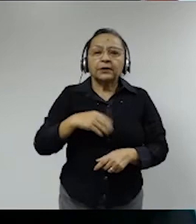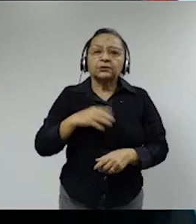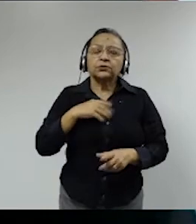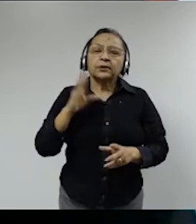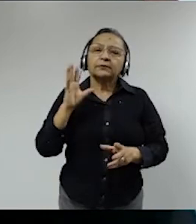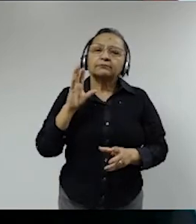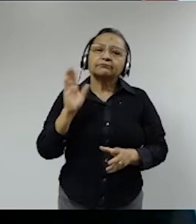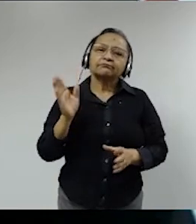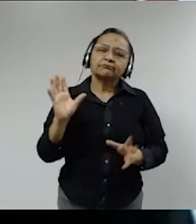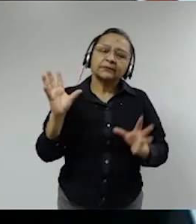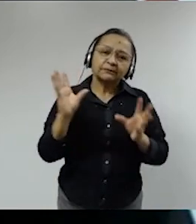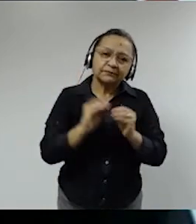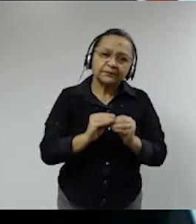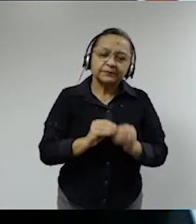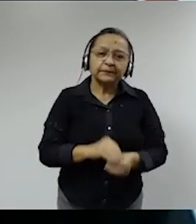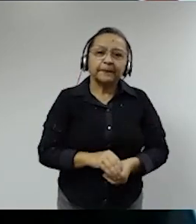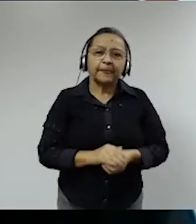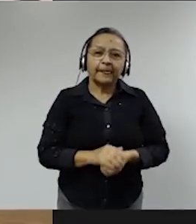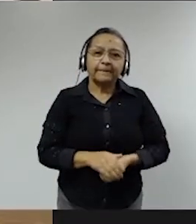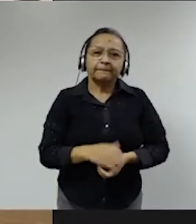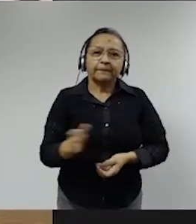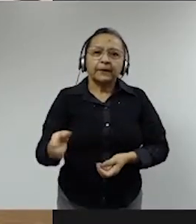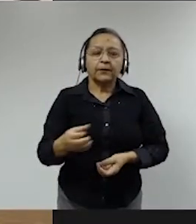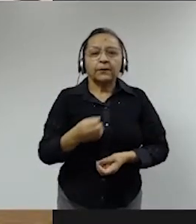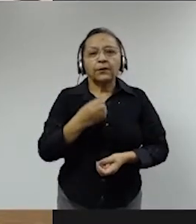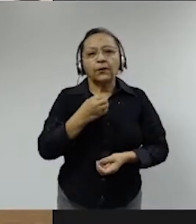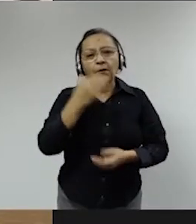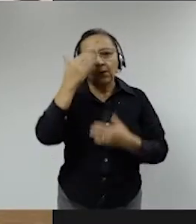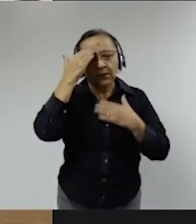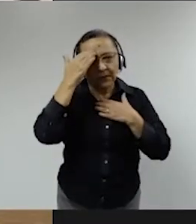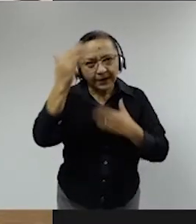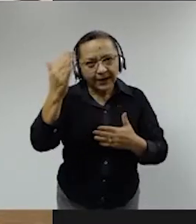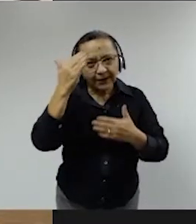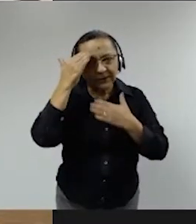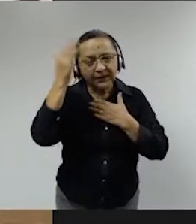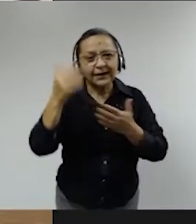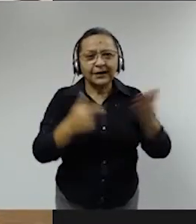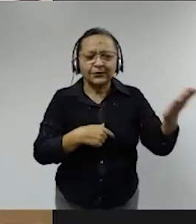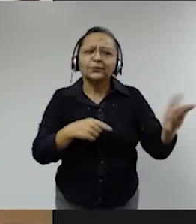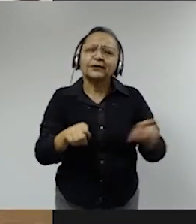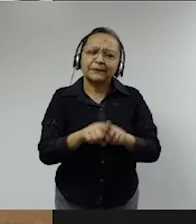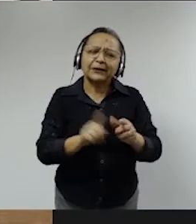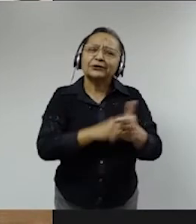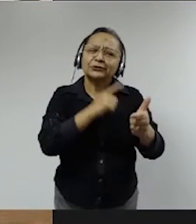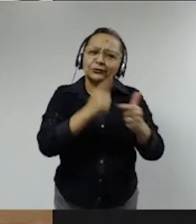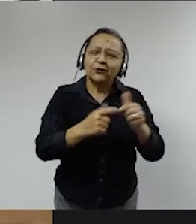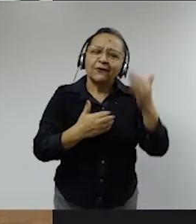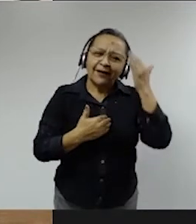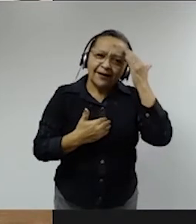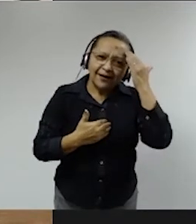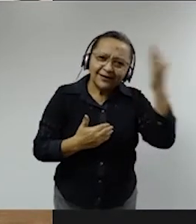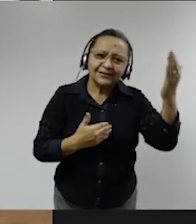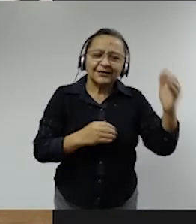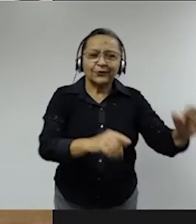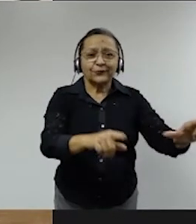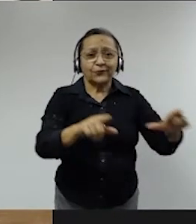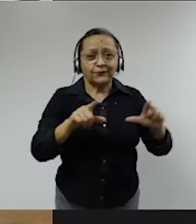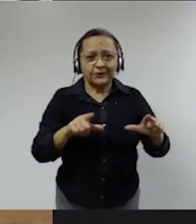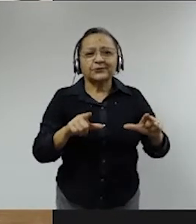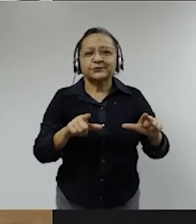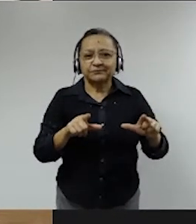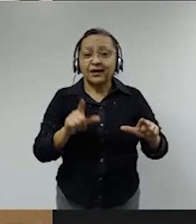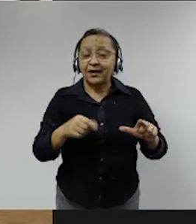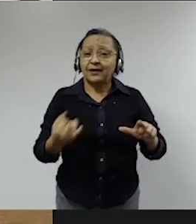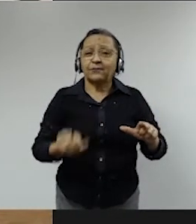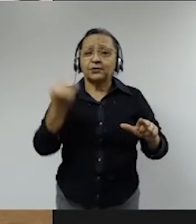ao Alexandre Cordeiro. Bom, obrigado, presidente. Eu vou só, mais uma vez, agradecer o convite. É muito importante. O CAD tem